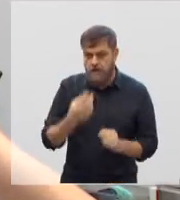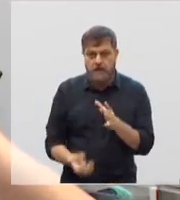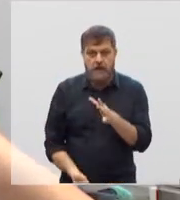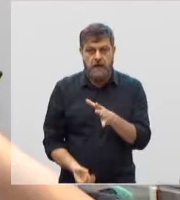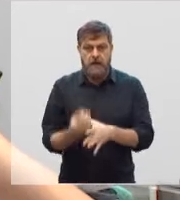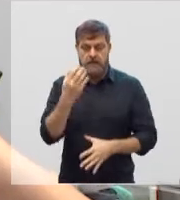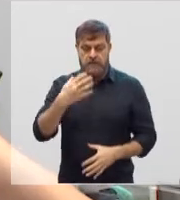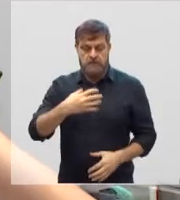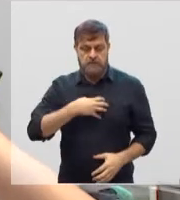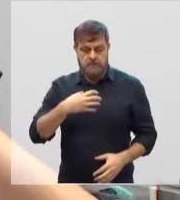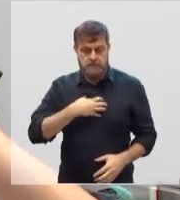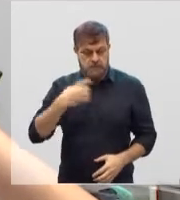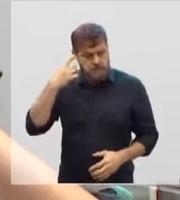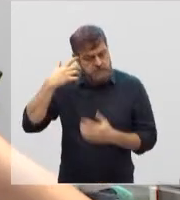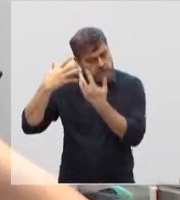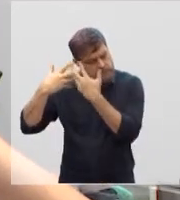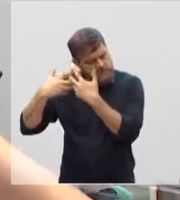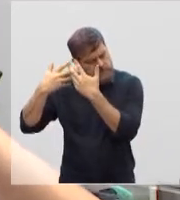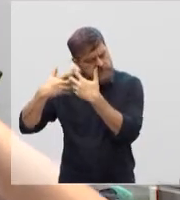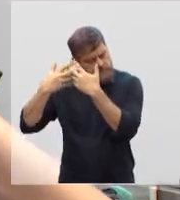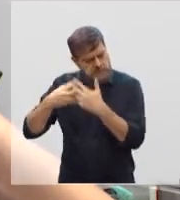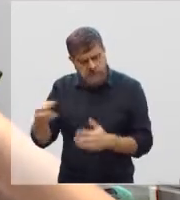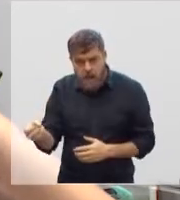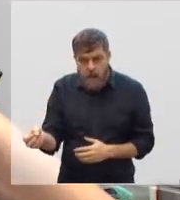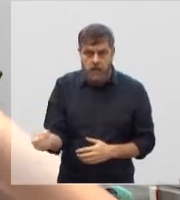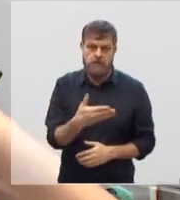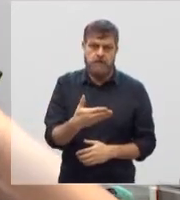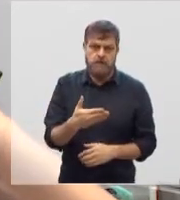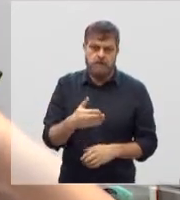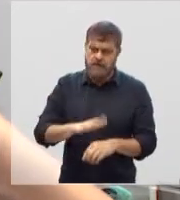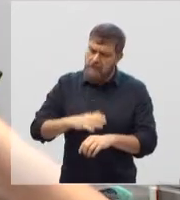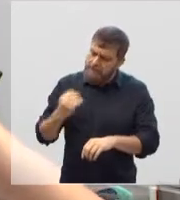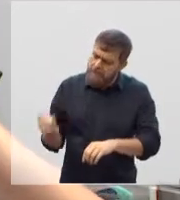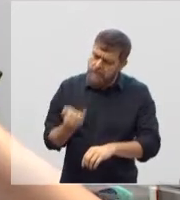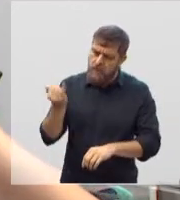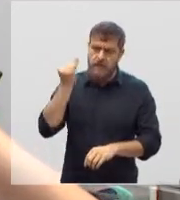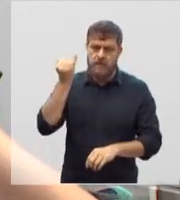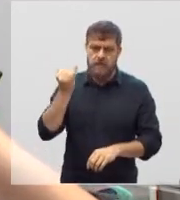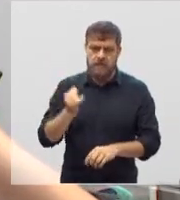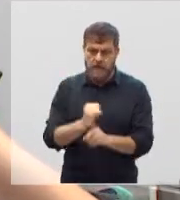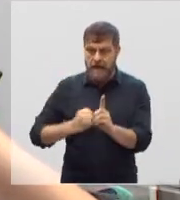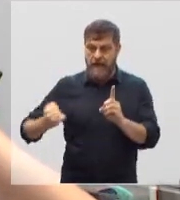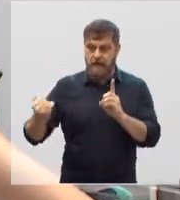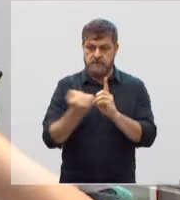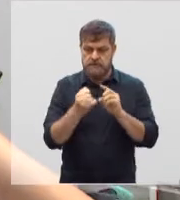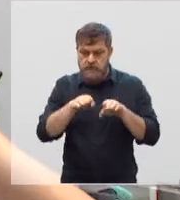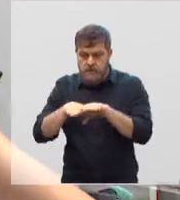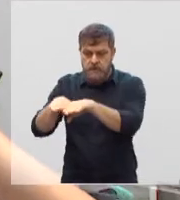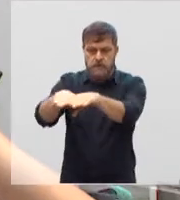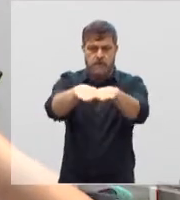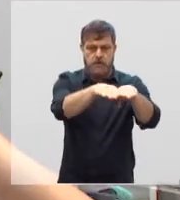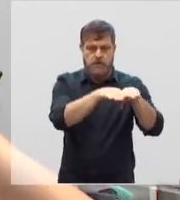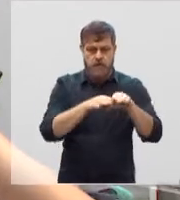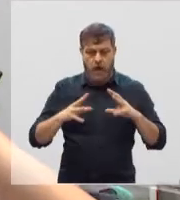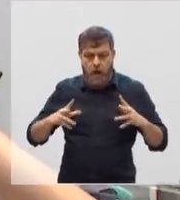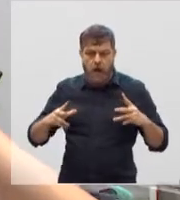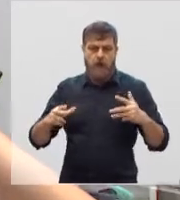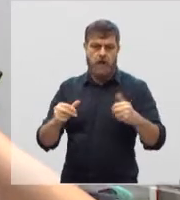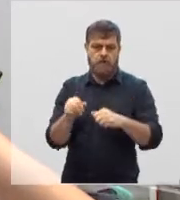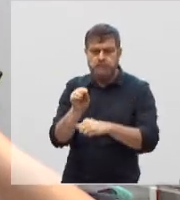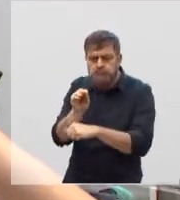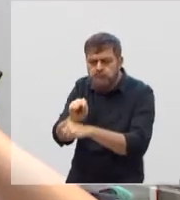a criar uma nova mentalidade, muito importante. É o bem de todos. Todos têm que